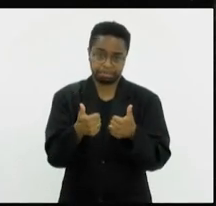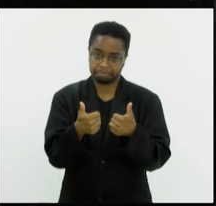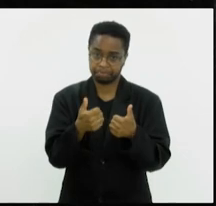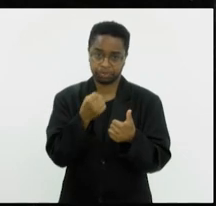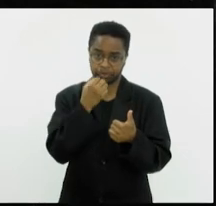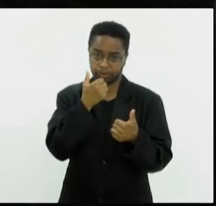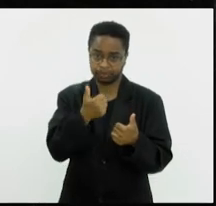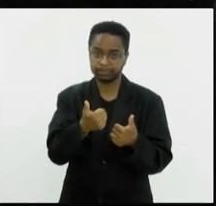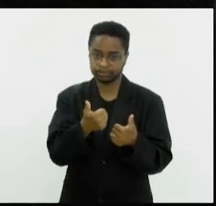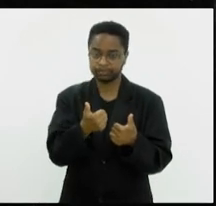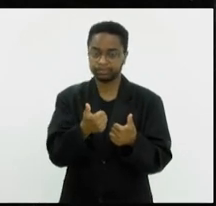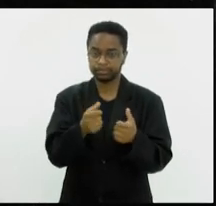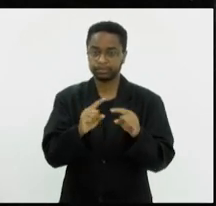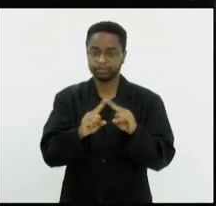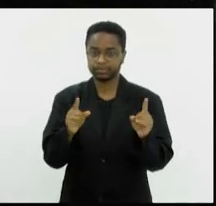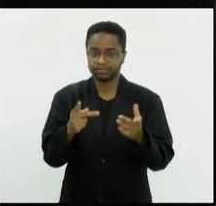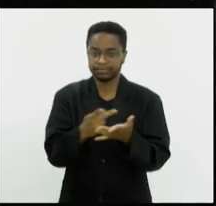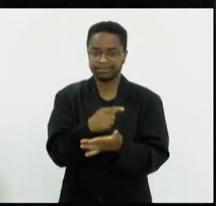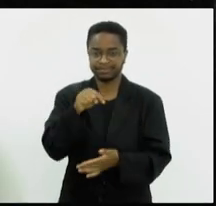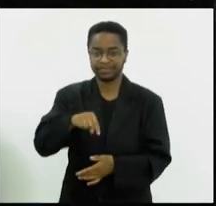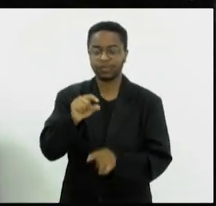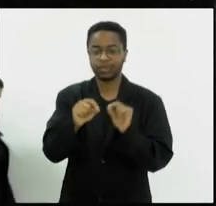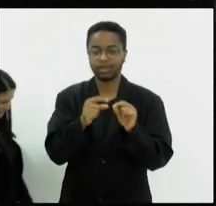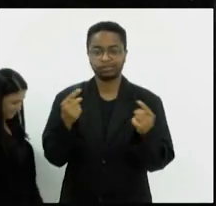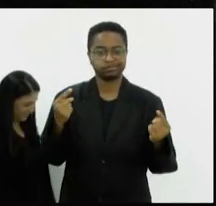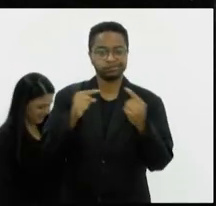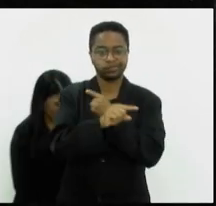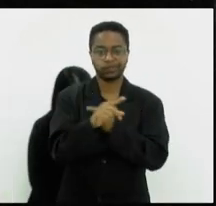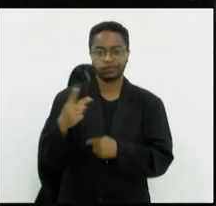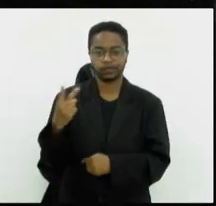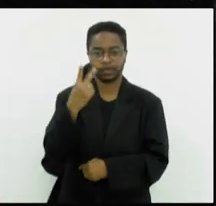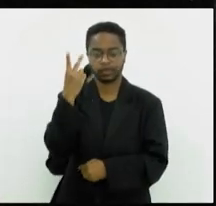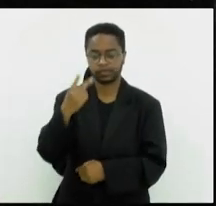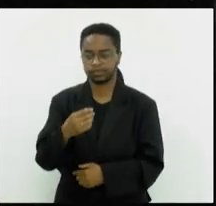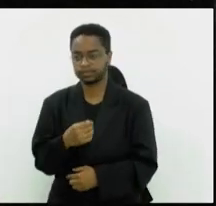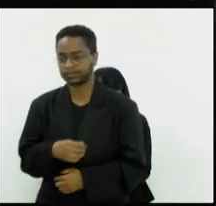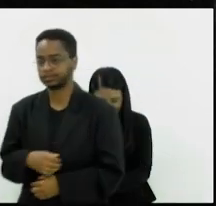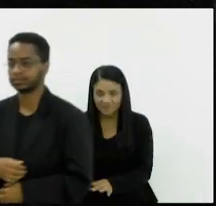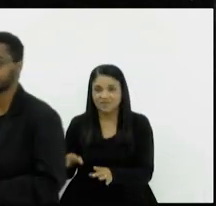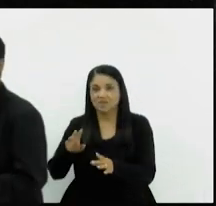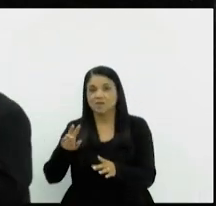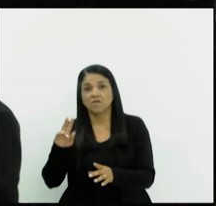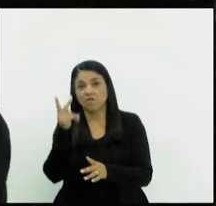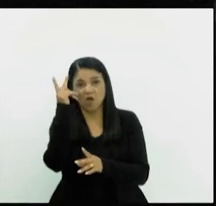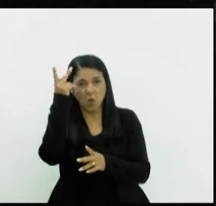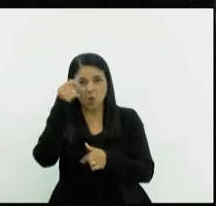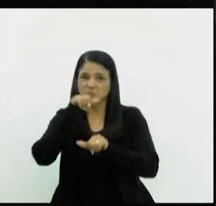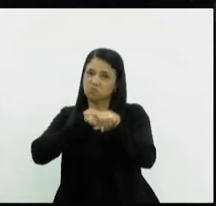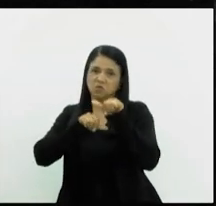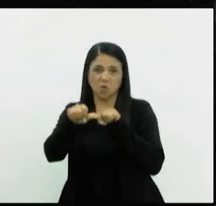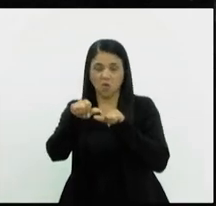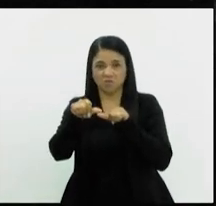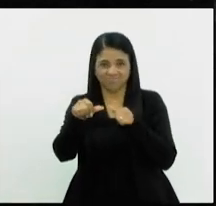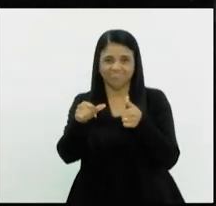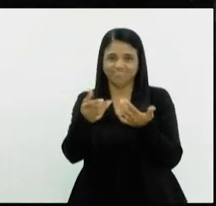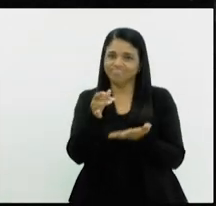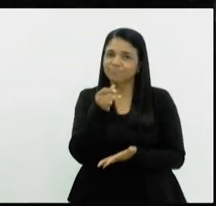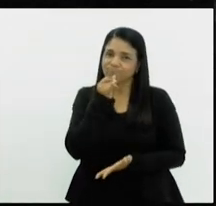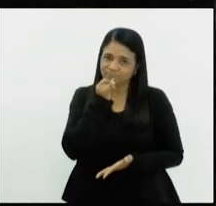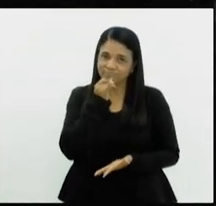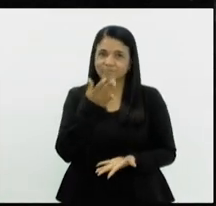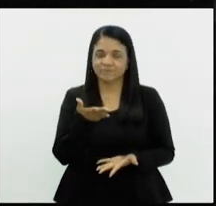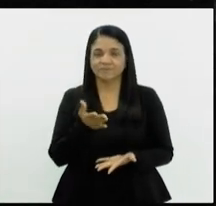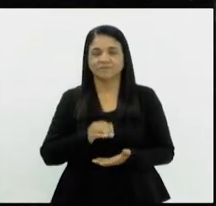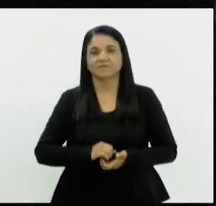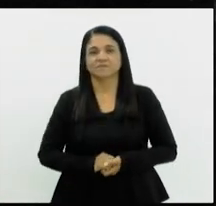e o que tá acontecendo na realidade é uma inversão de valores hoje infelizmente é uma inversão de valor